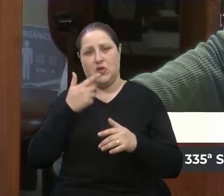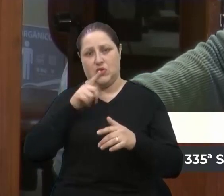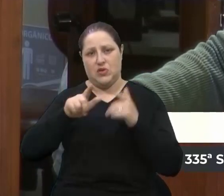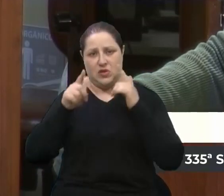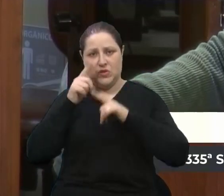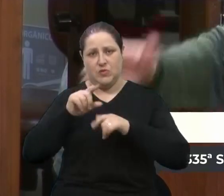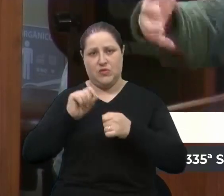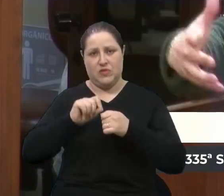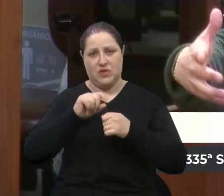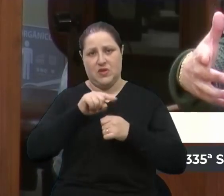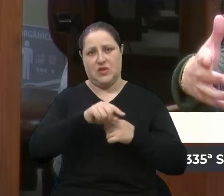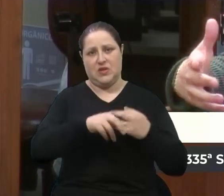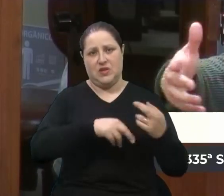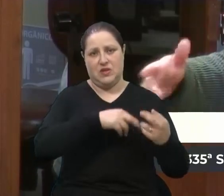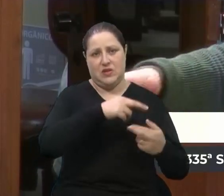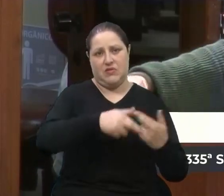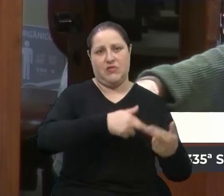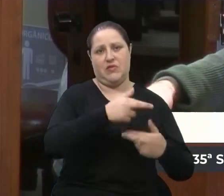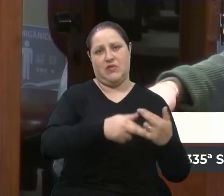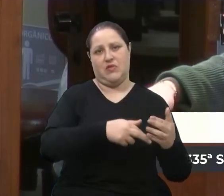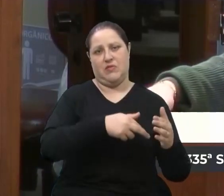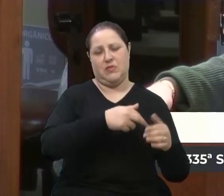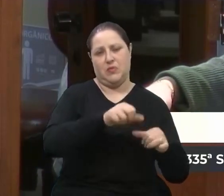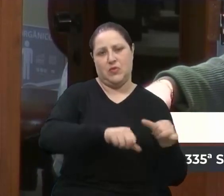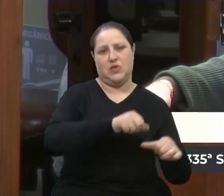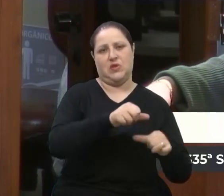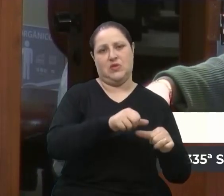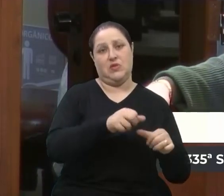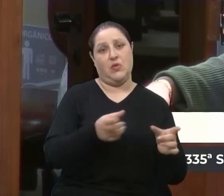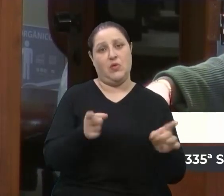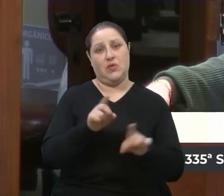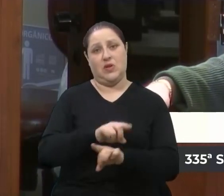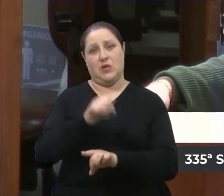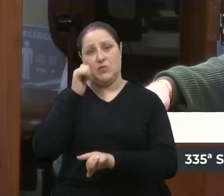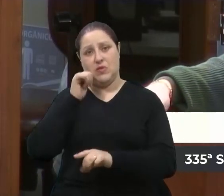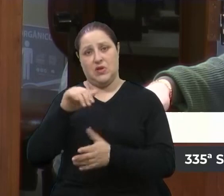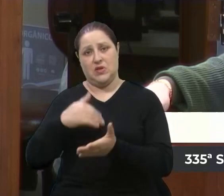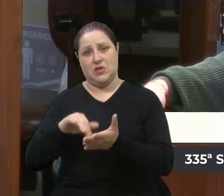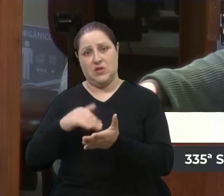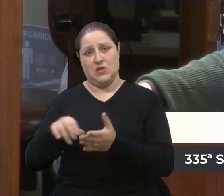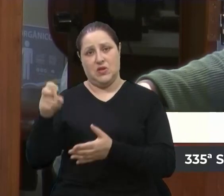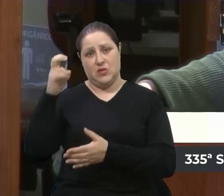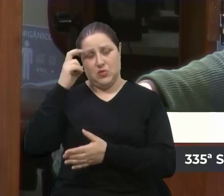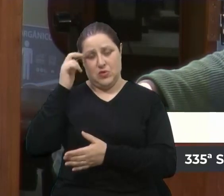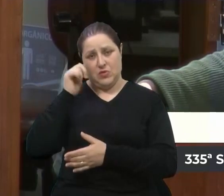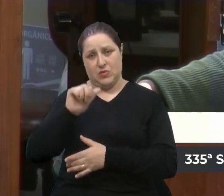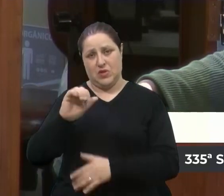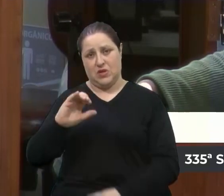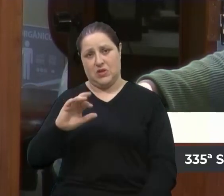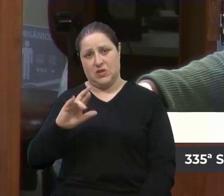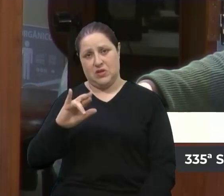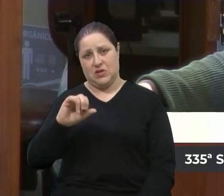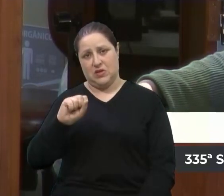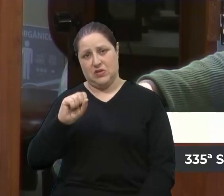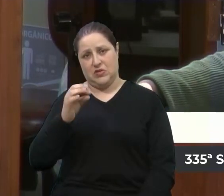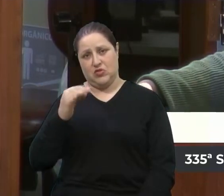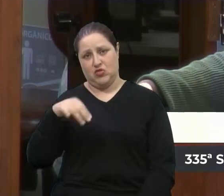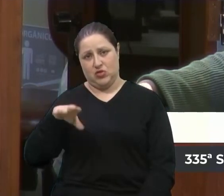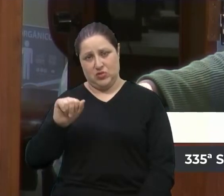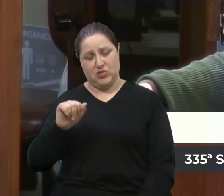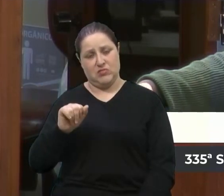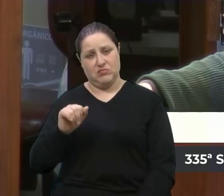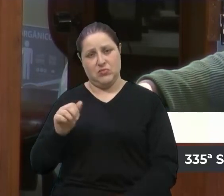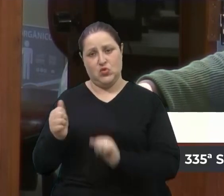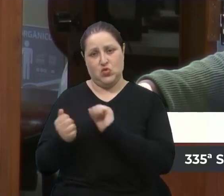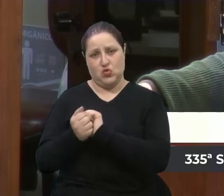intervenção necessária. Muito pelo contrário, a secretária da Cultura, Cristina, foi muito parceira mesmo,